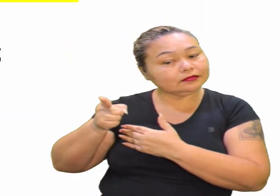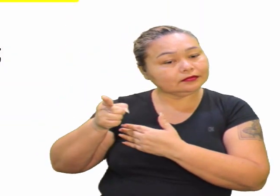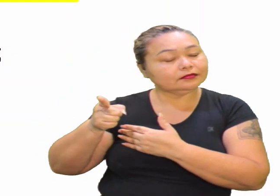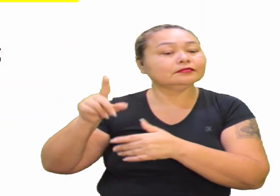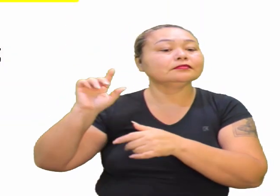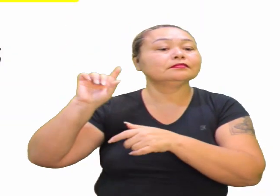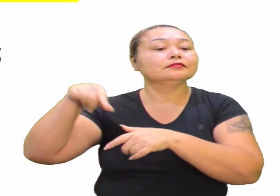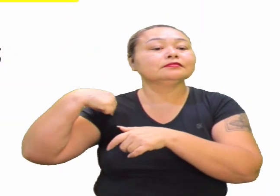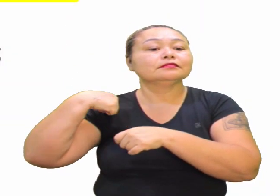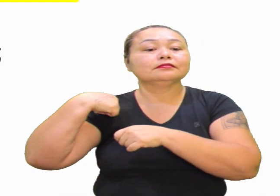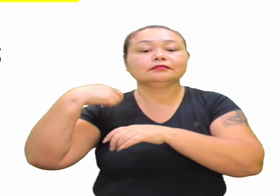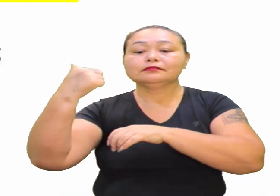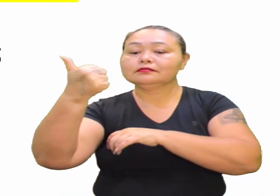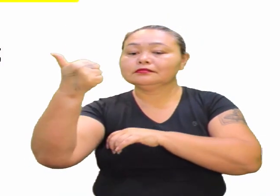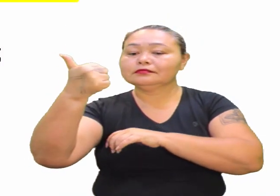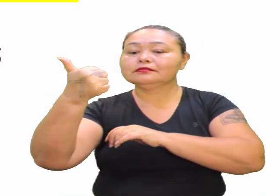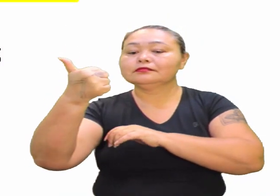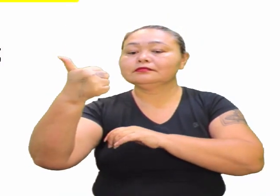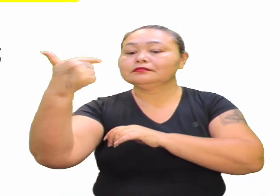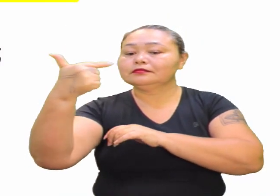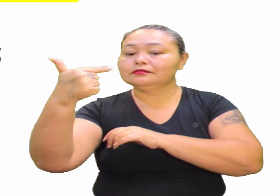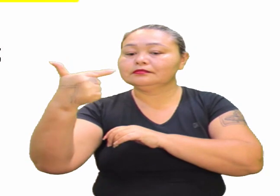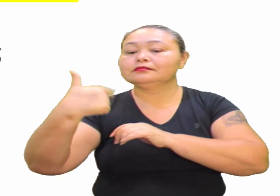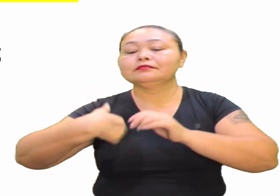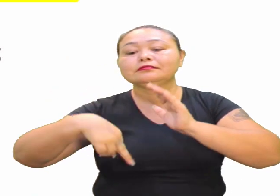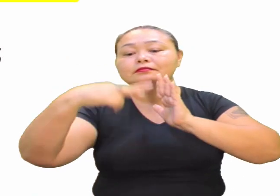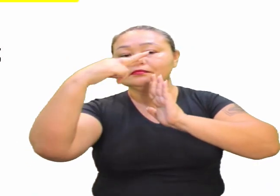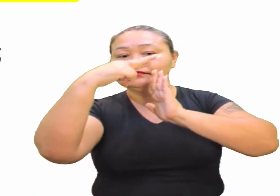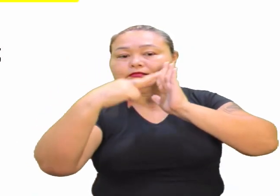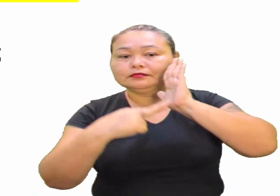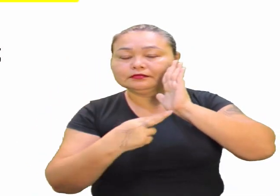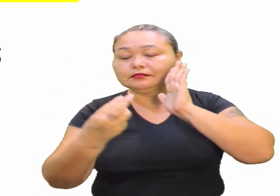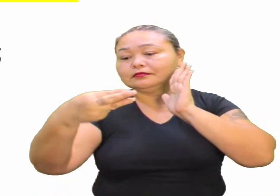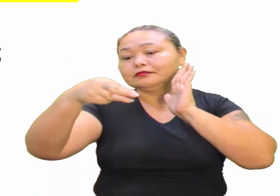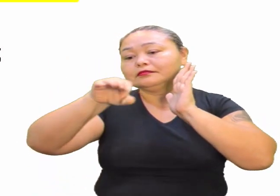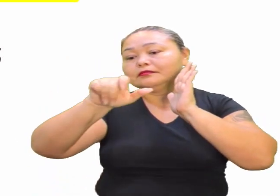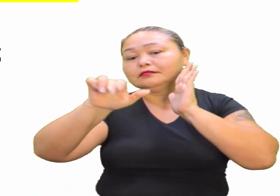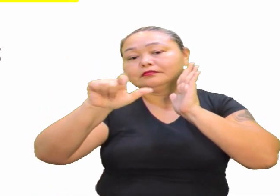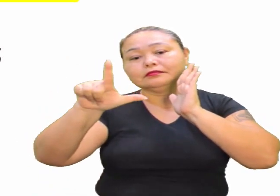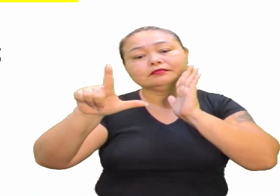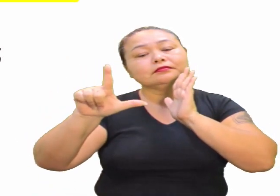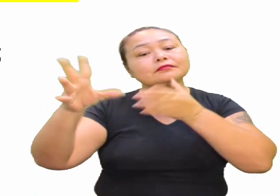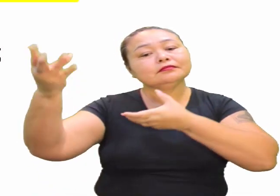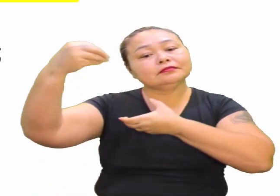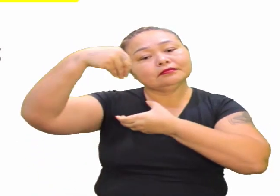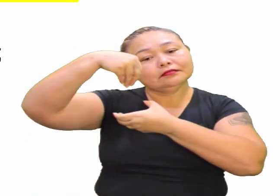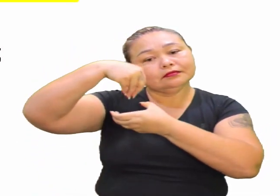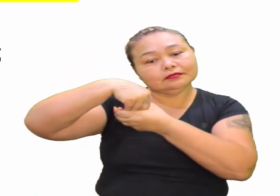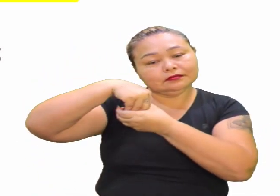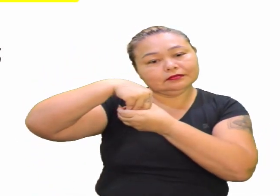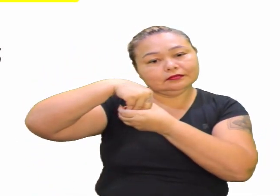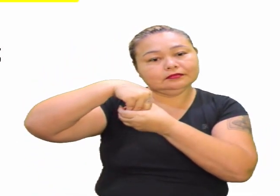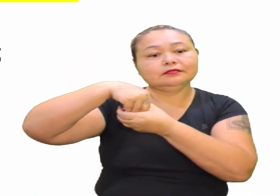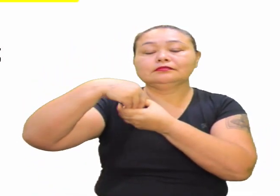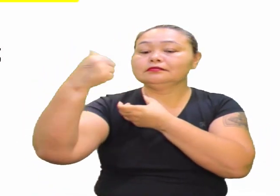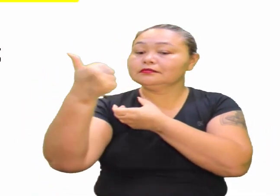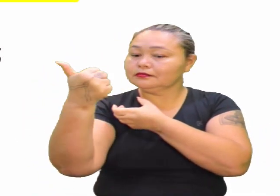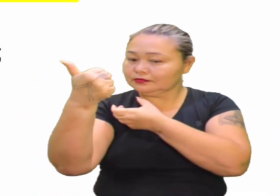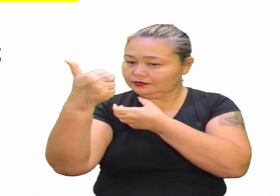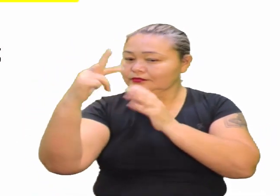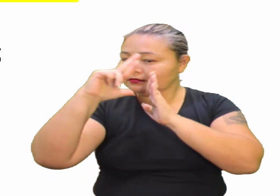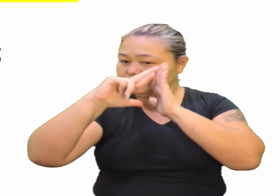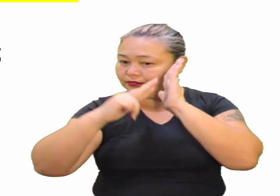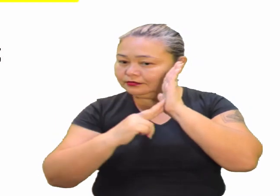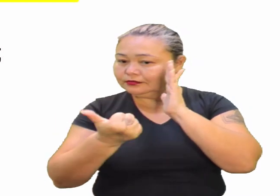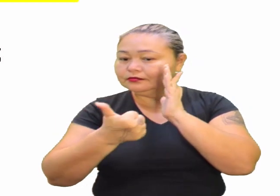falar sobre a primeira e segunda lei mendeliana. Dentro da primeira lei